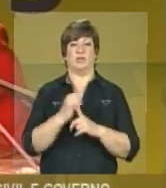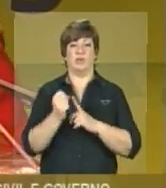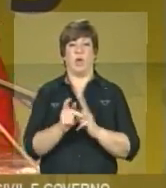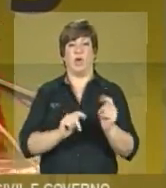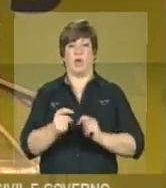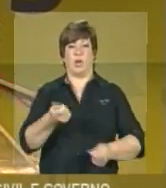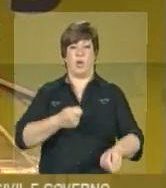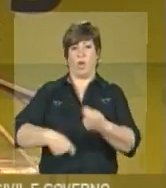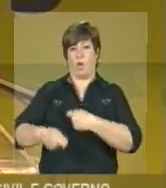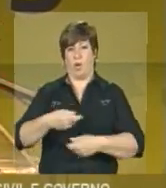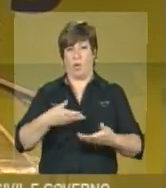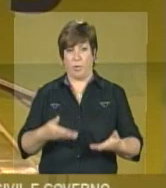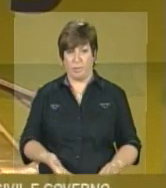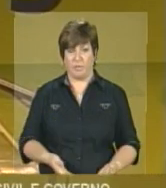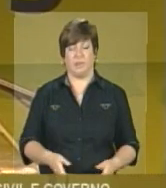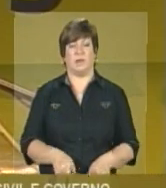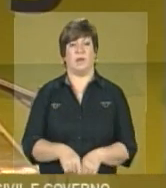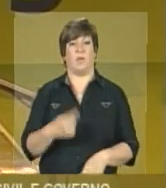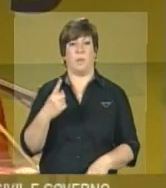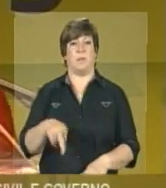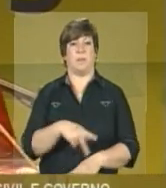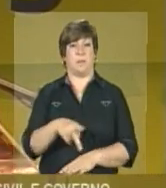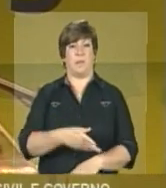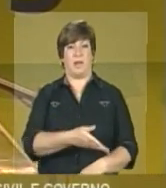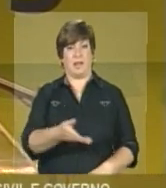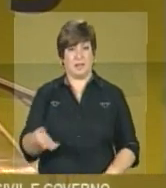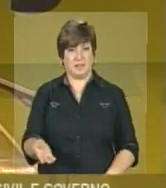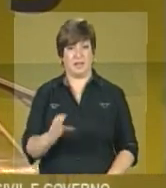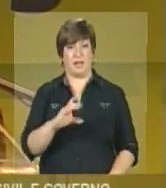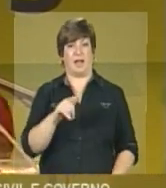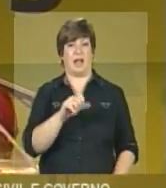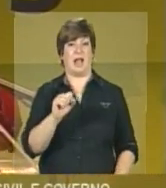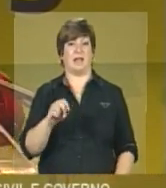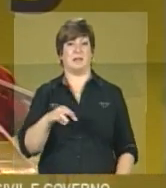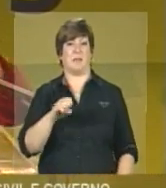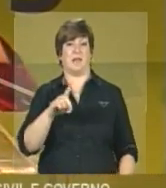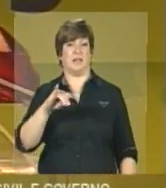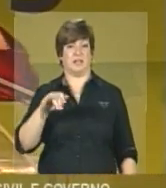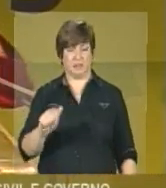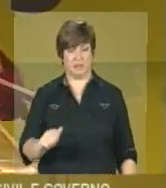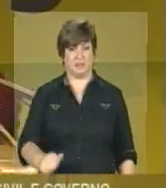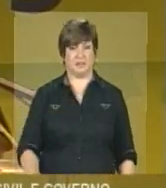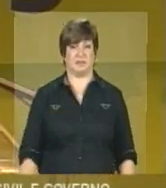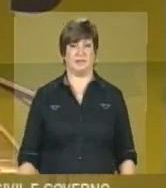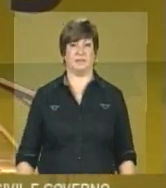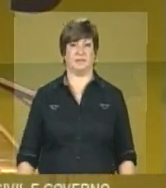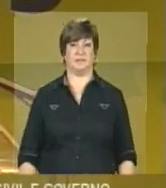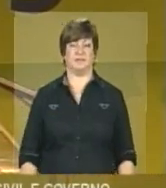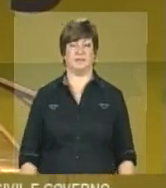socioeconômico, num país de classes médias.